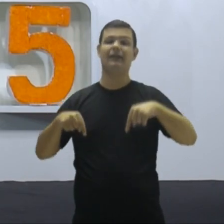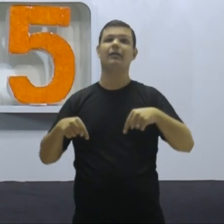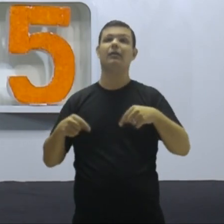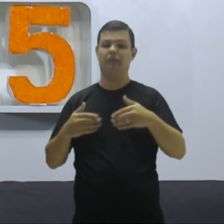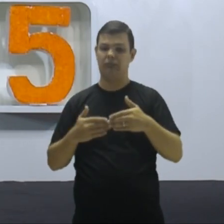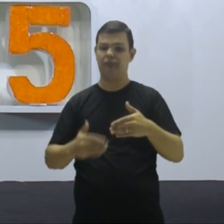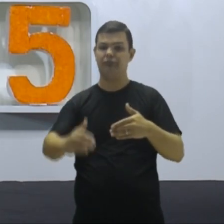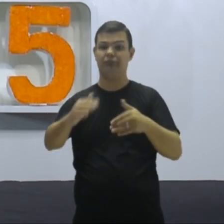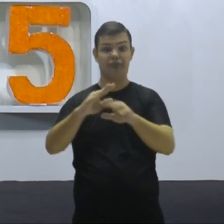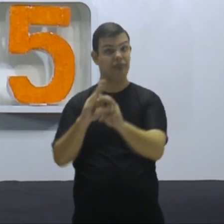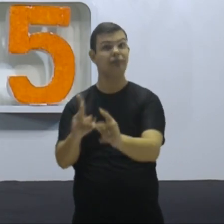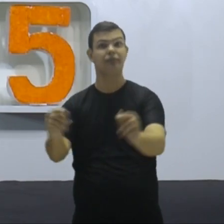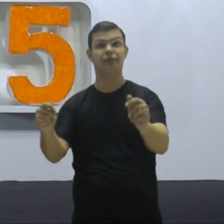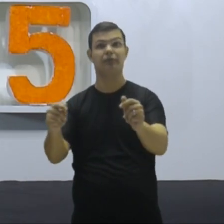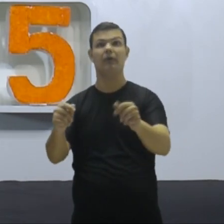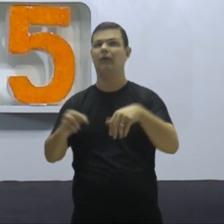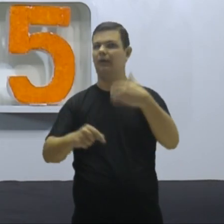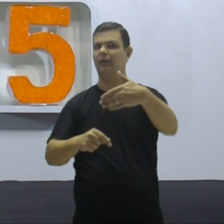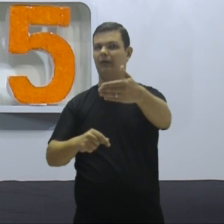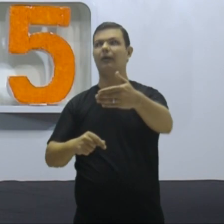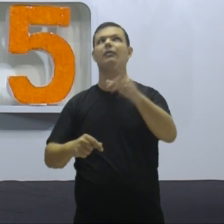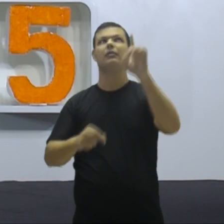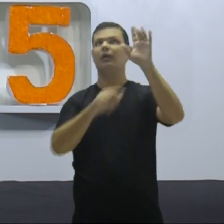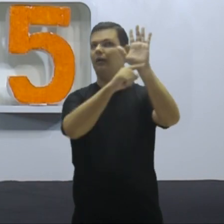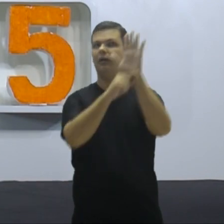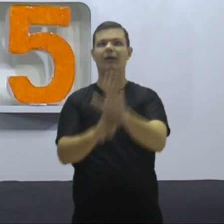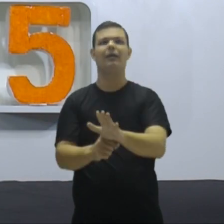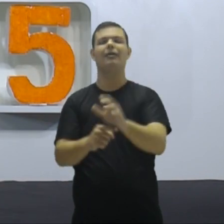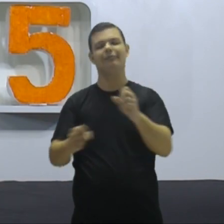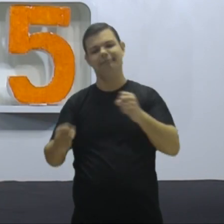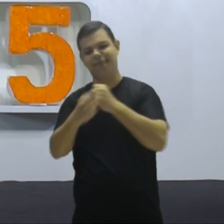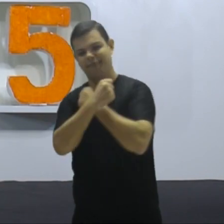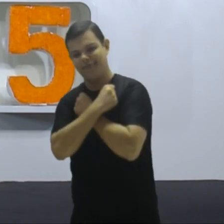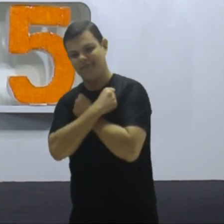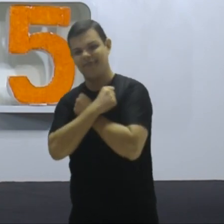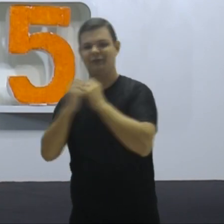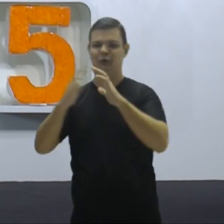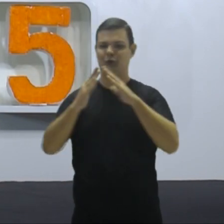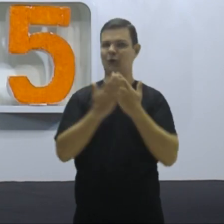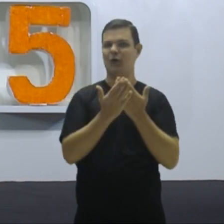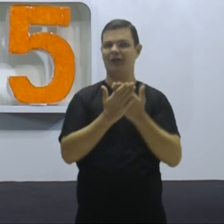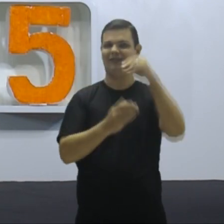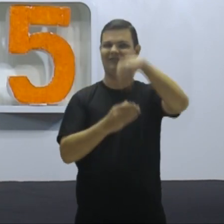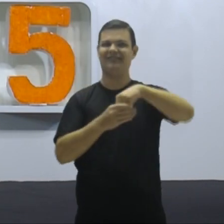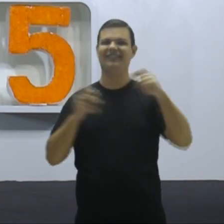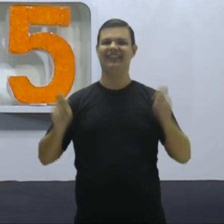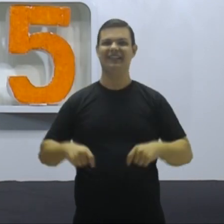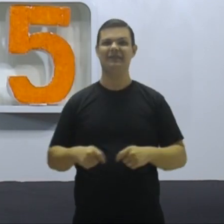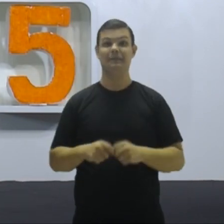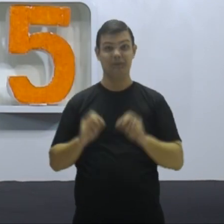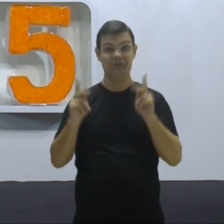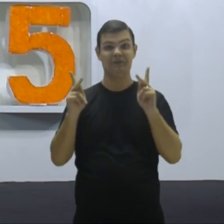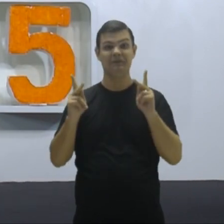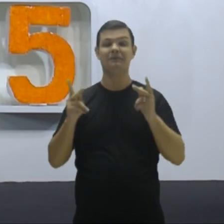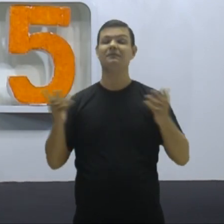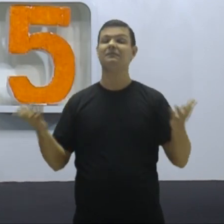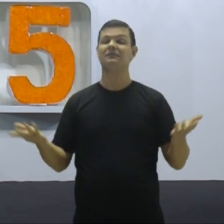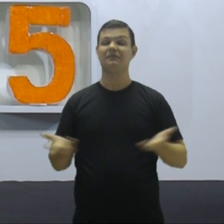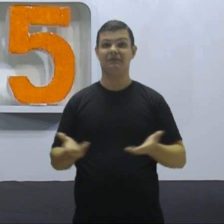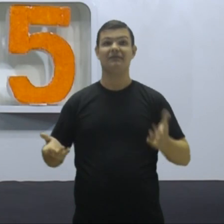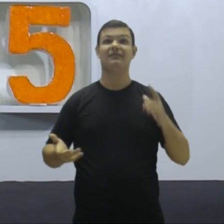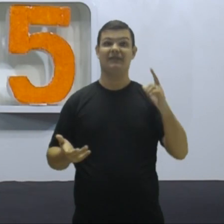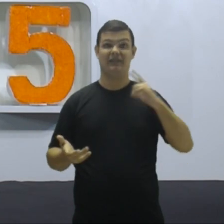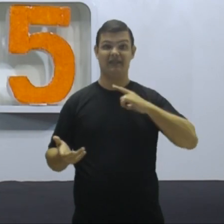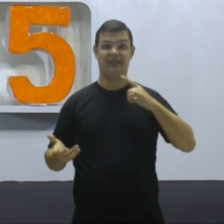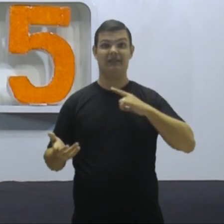passar e nós vamos, se Deus quiser, futuramente estar se abraçando na nossa escola, ok? Então, estamos hoje aqui com mais